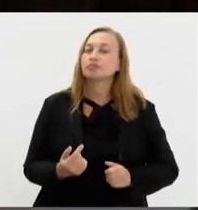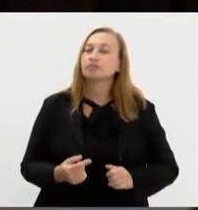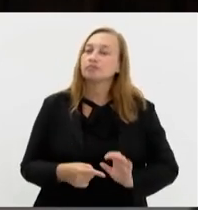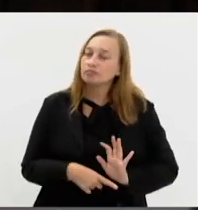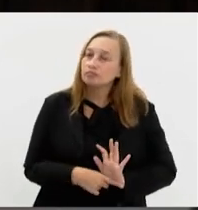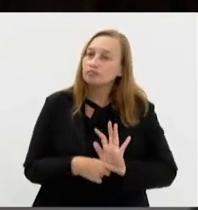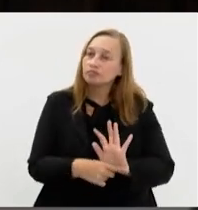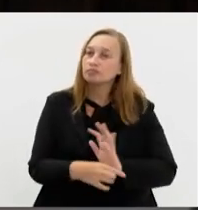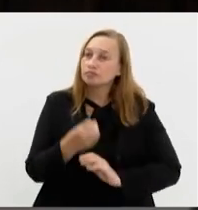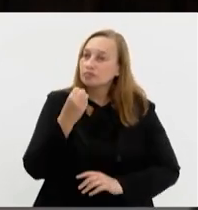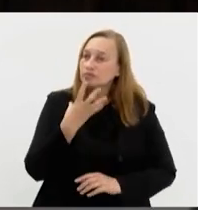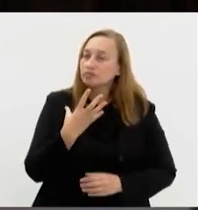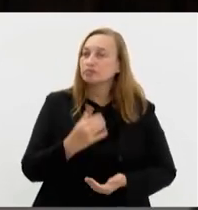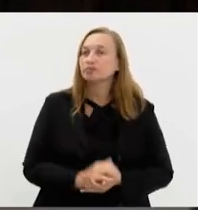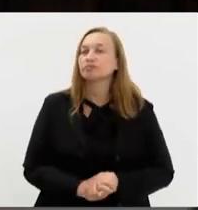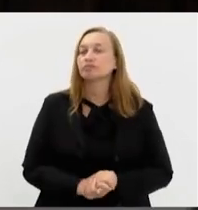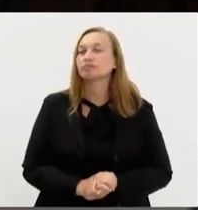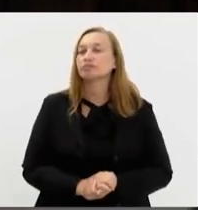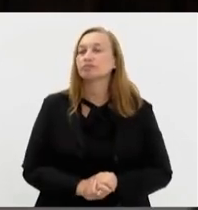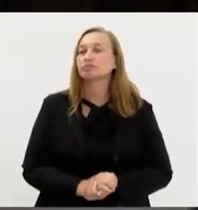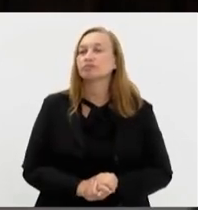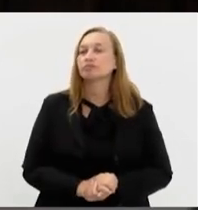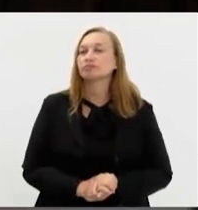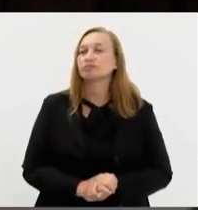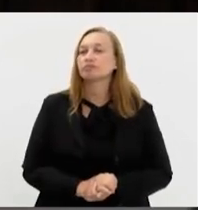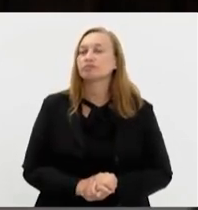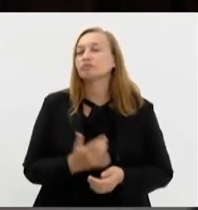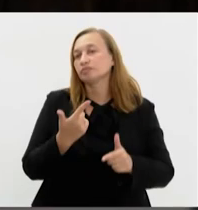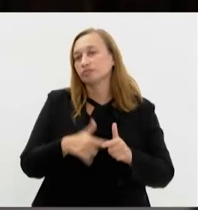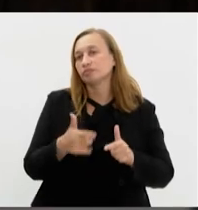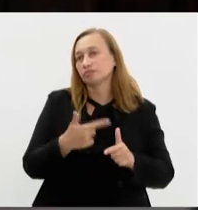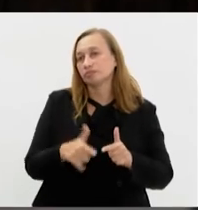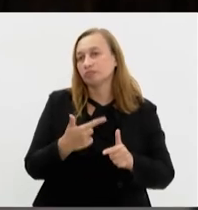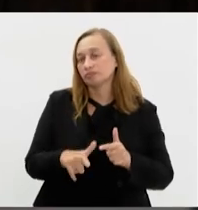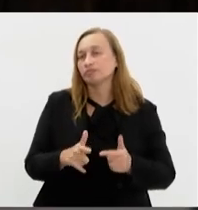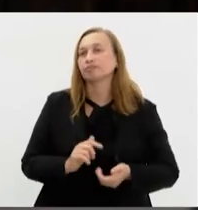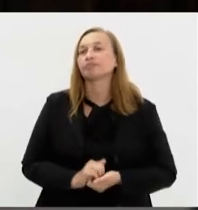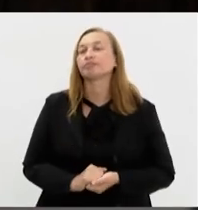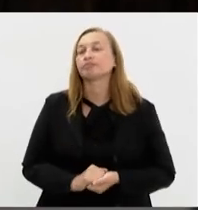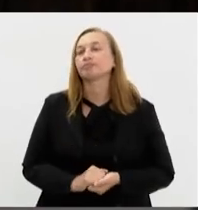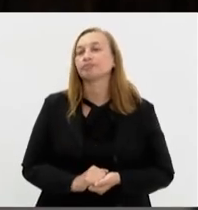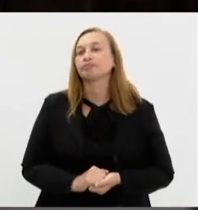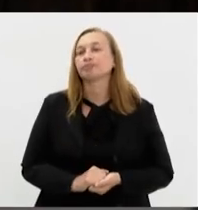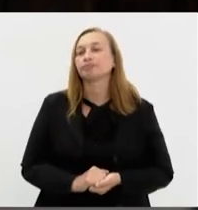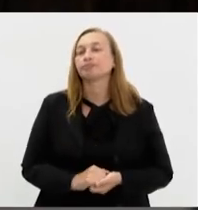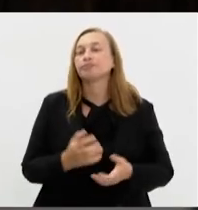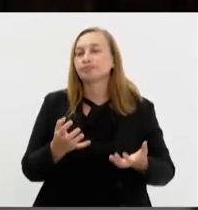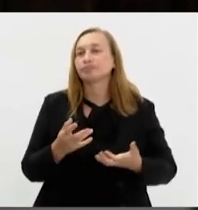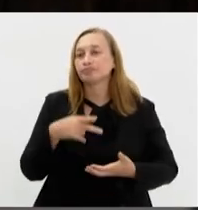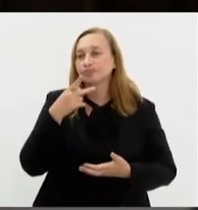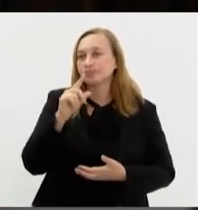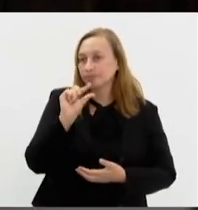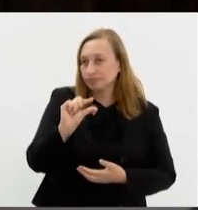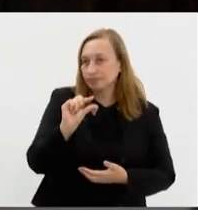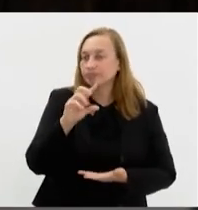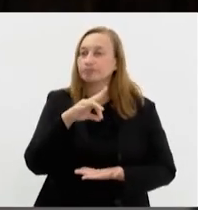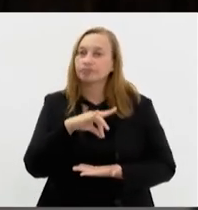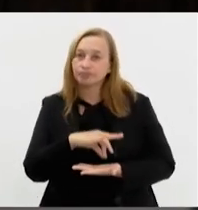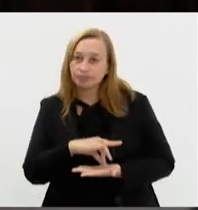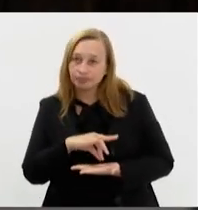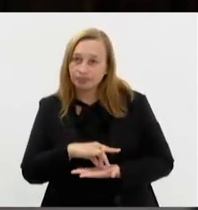relevante para o equacionamento desse grande problema contemporâneo e eu quero falar um pouco do que é